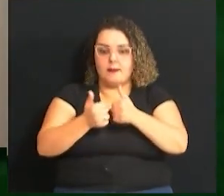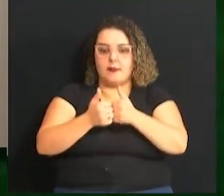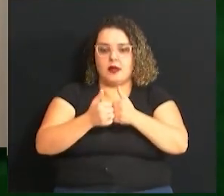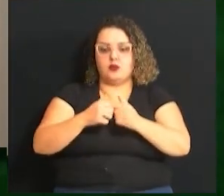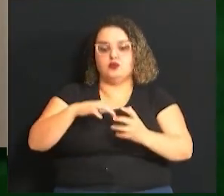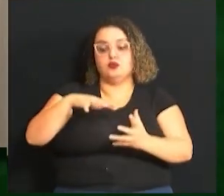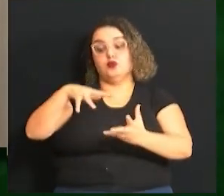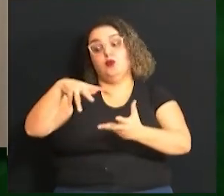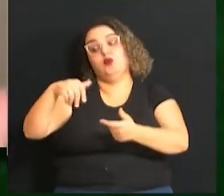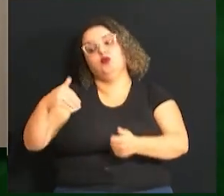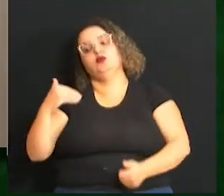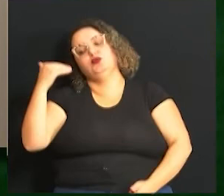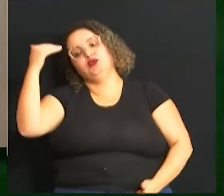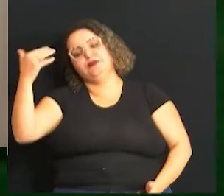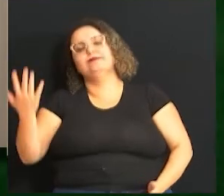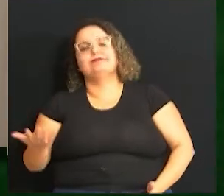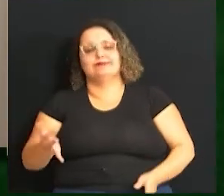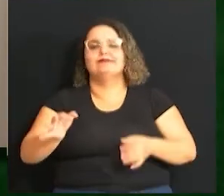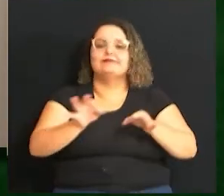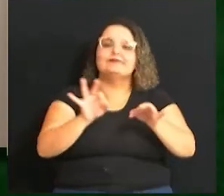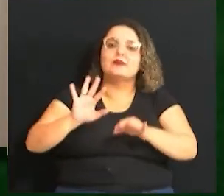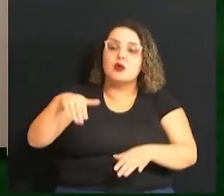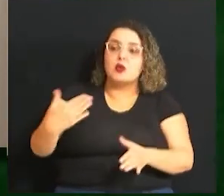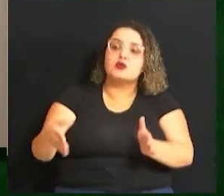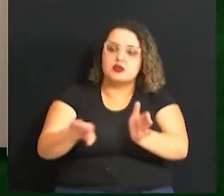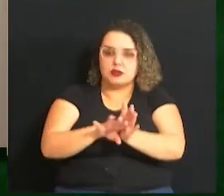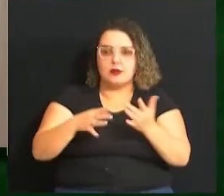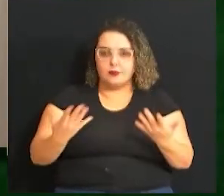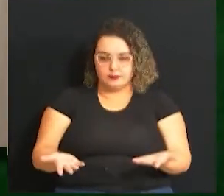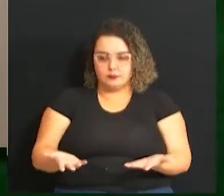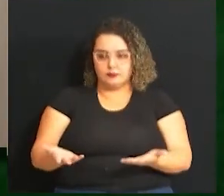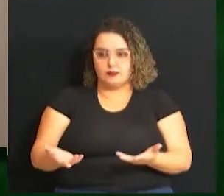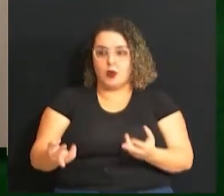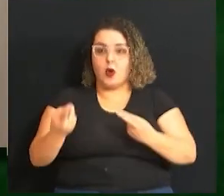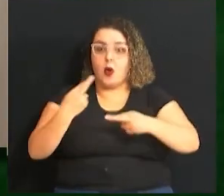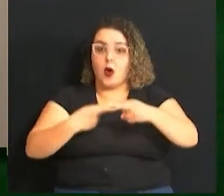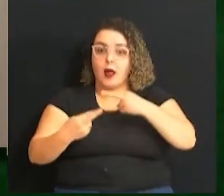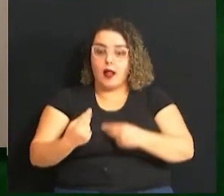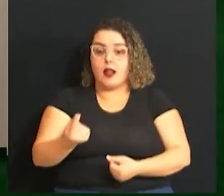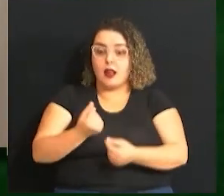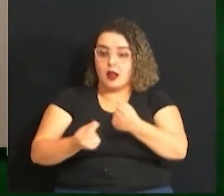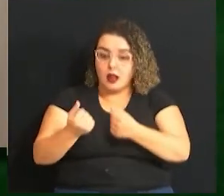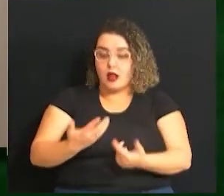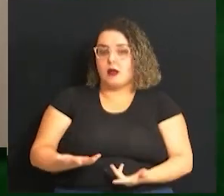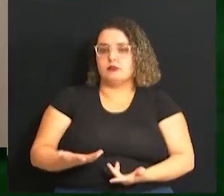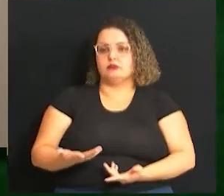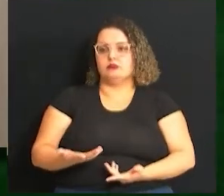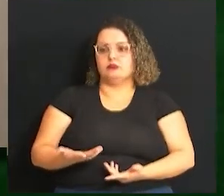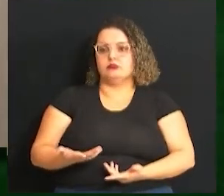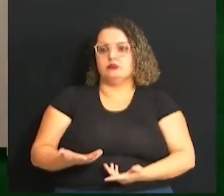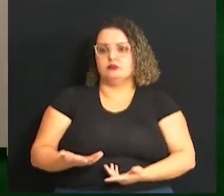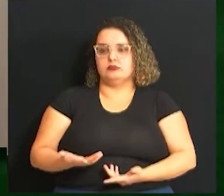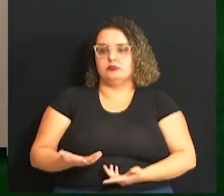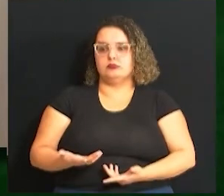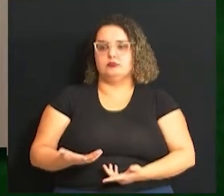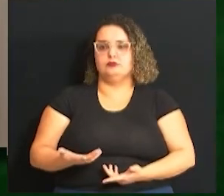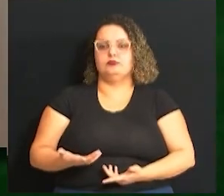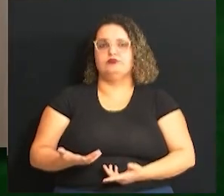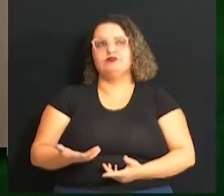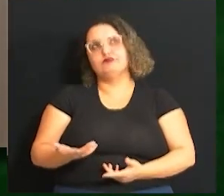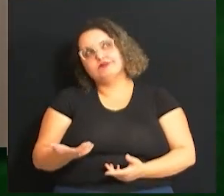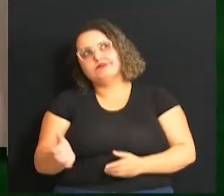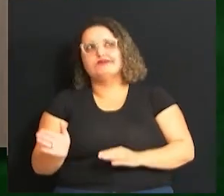dos adultos. Então, assim, você está preparando ela de fato para quando chegar lá. Com relação aos valores, a gente